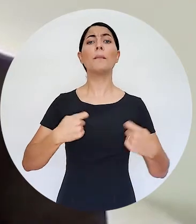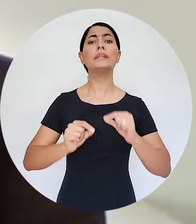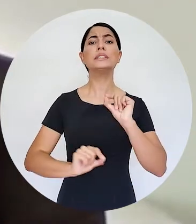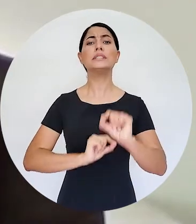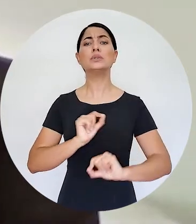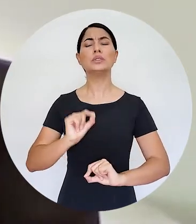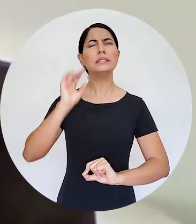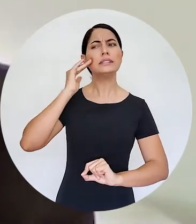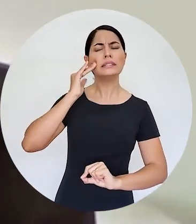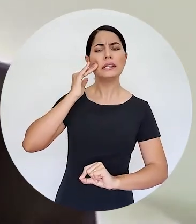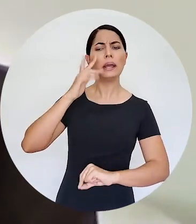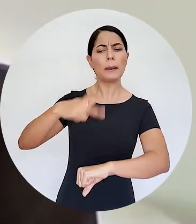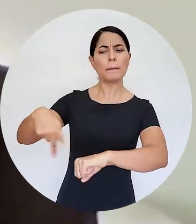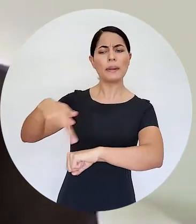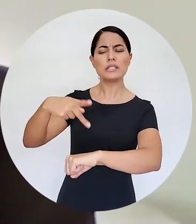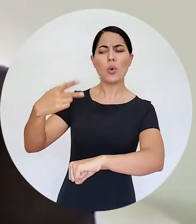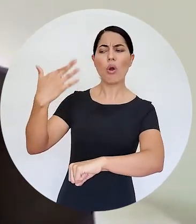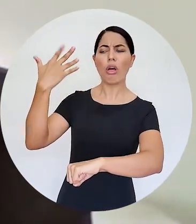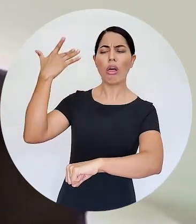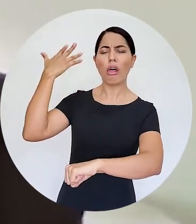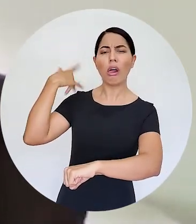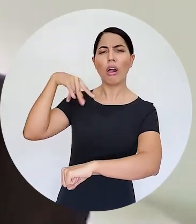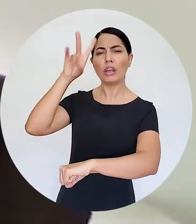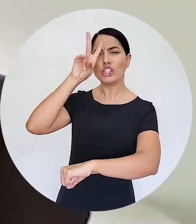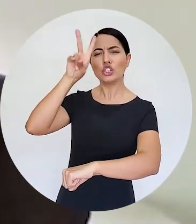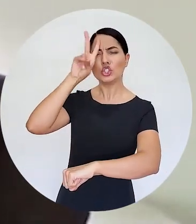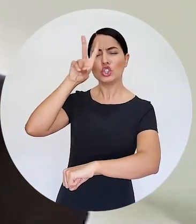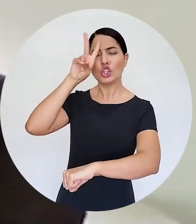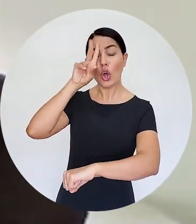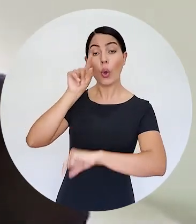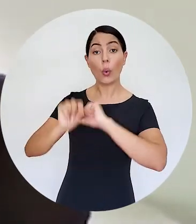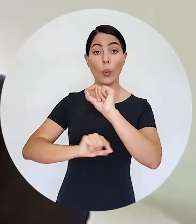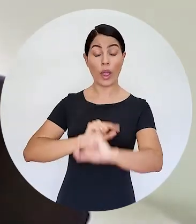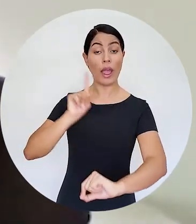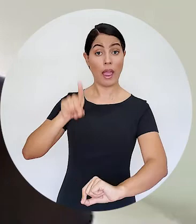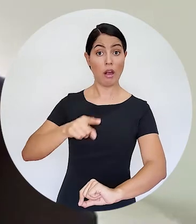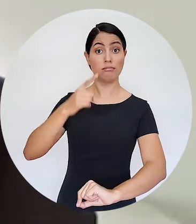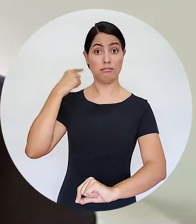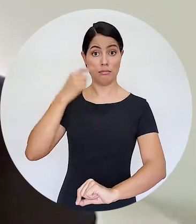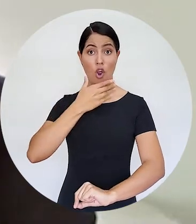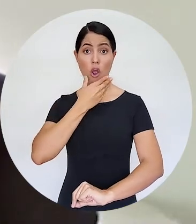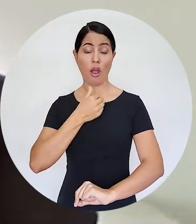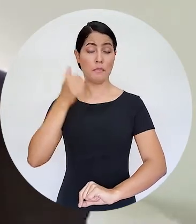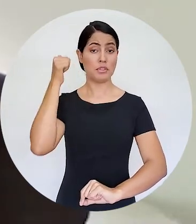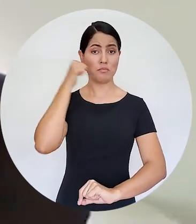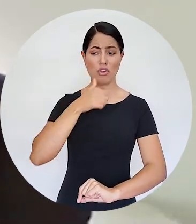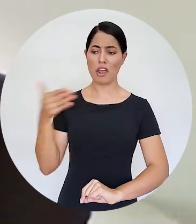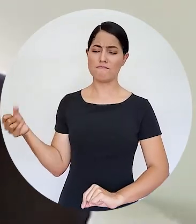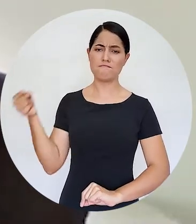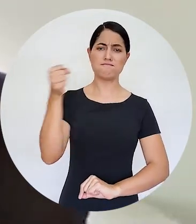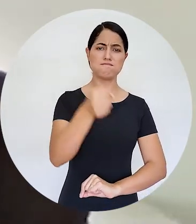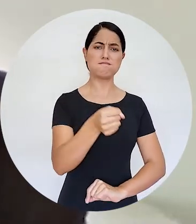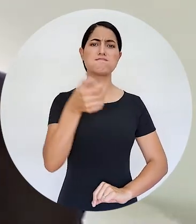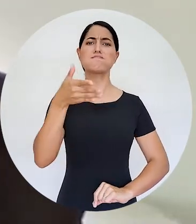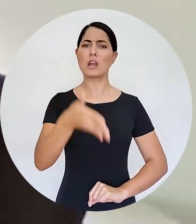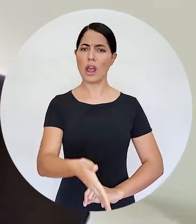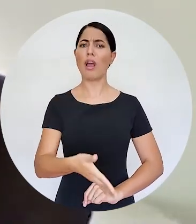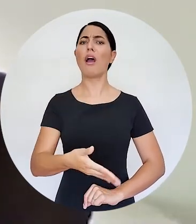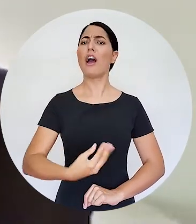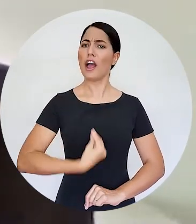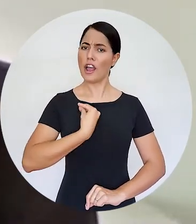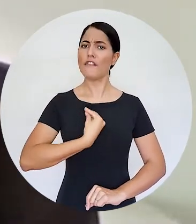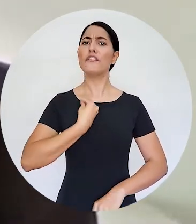o momento que a gente observa para história do país a Ordem dos Advogados do Brasil advogados e advogadas sempre estiveram presente nas maiores